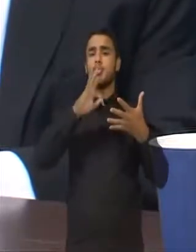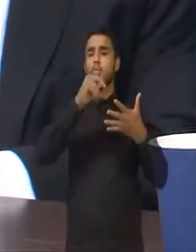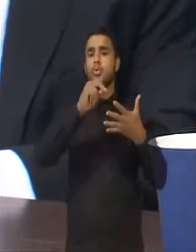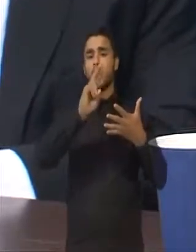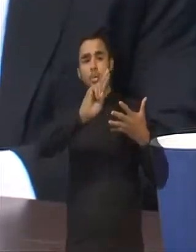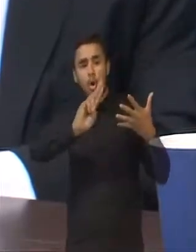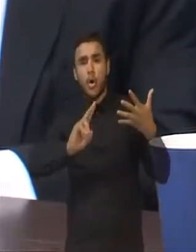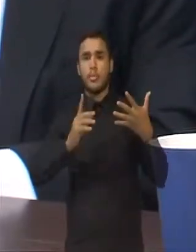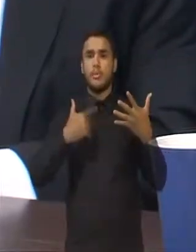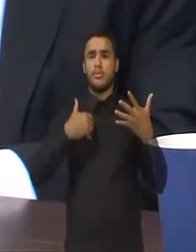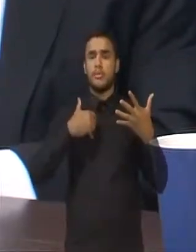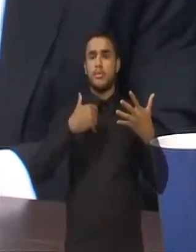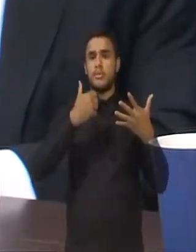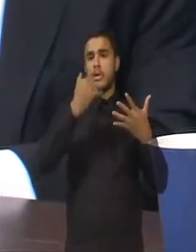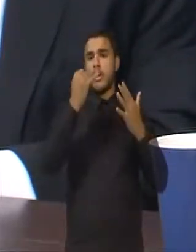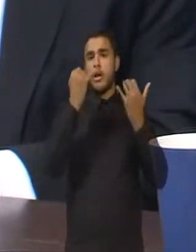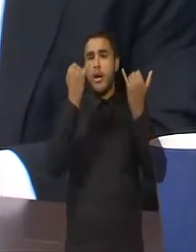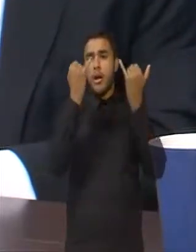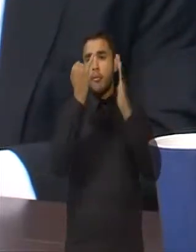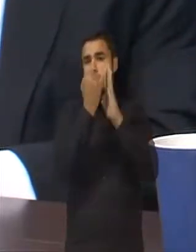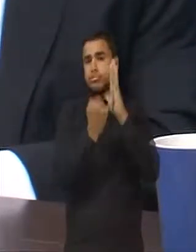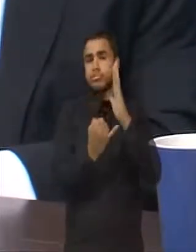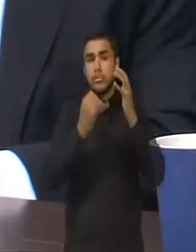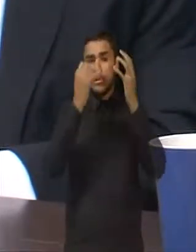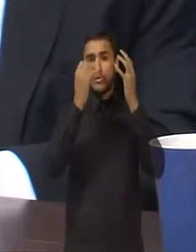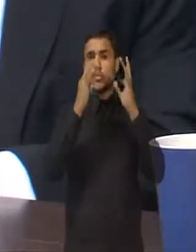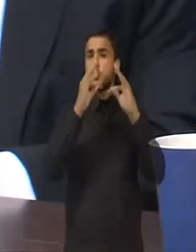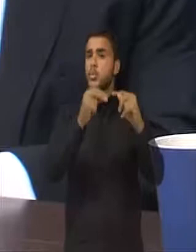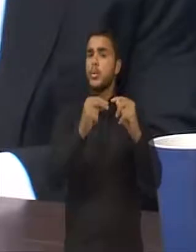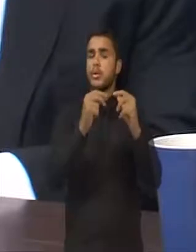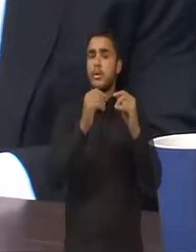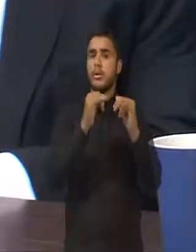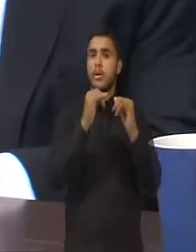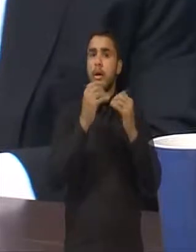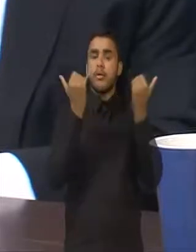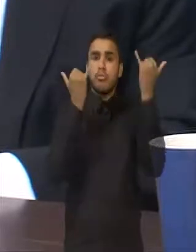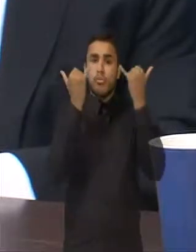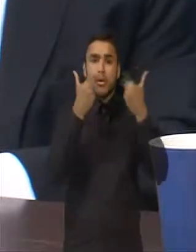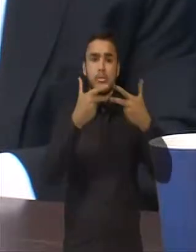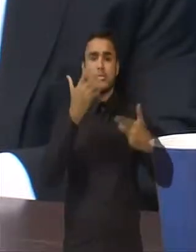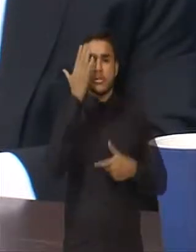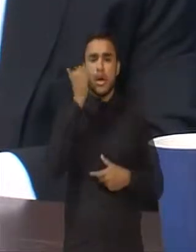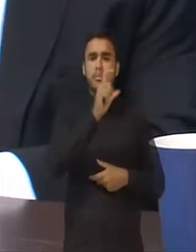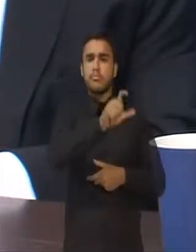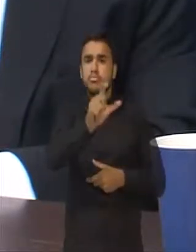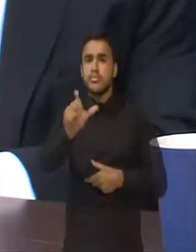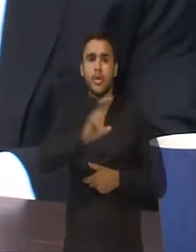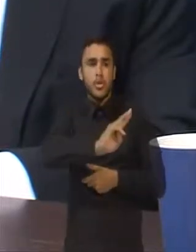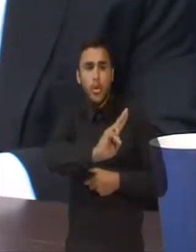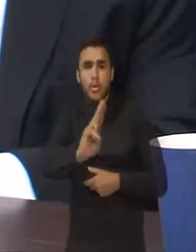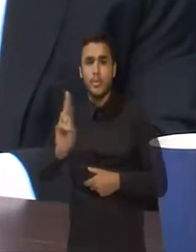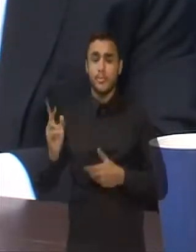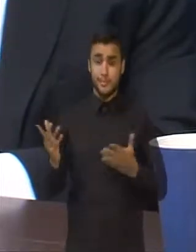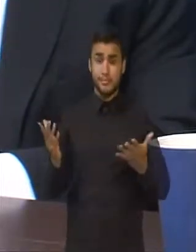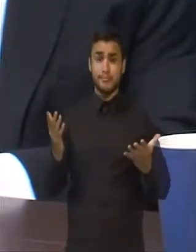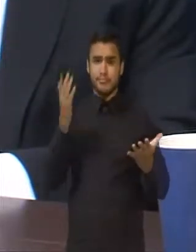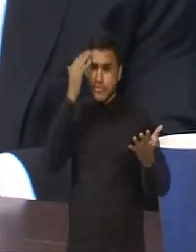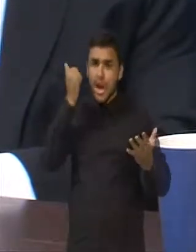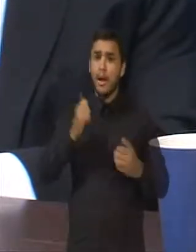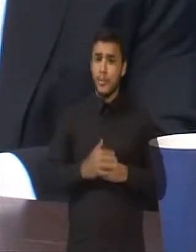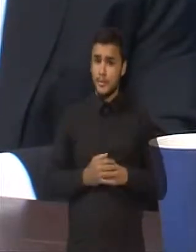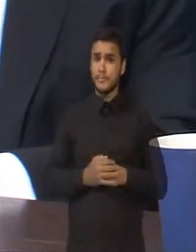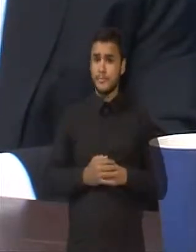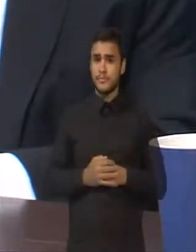Orwell, do 1984, vai saber quem está na rua, vai saber onde você foi, com quem